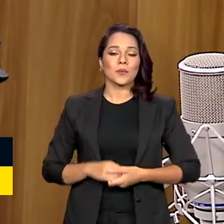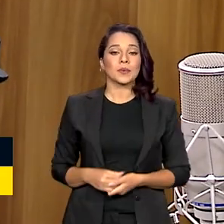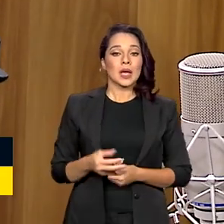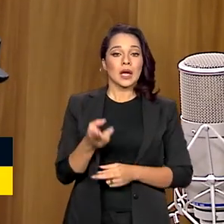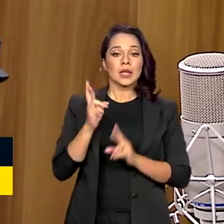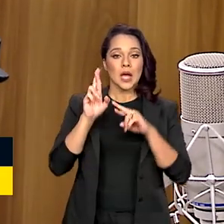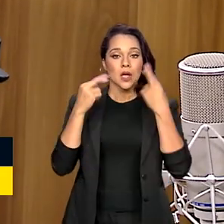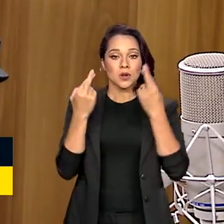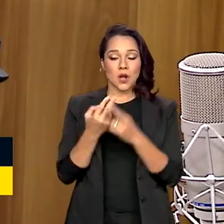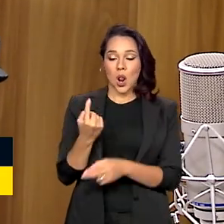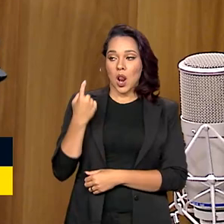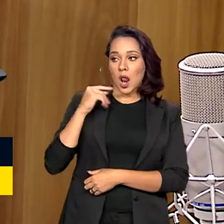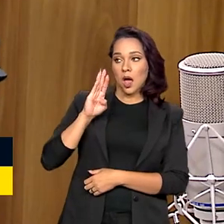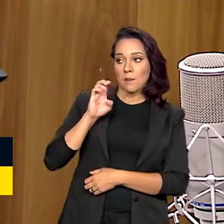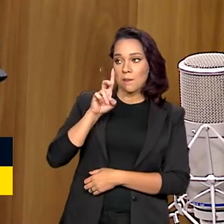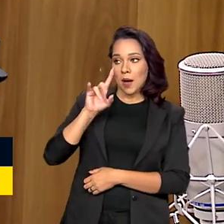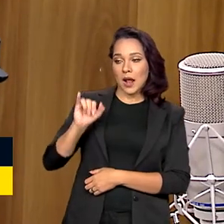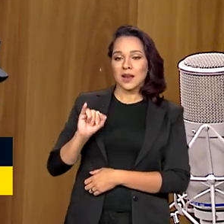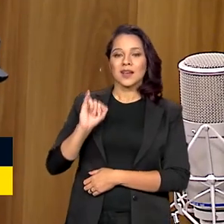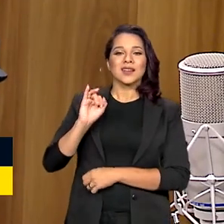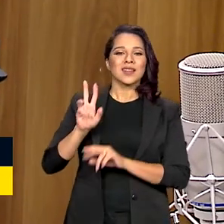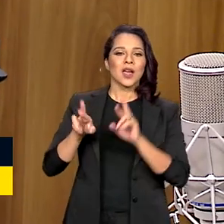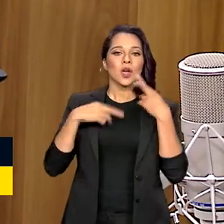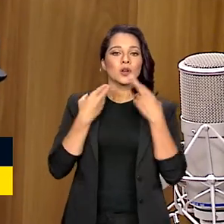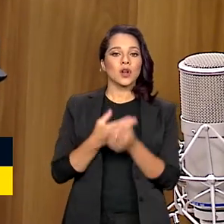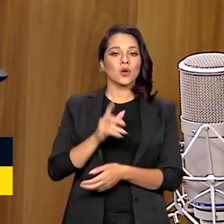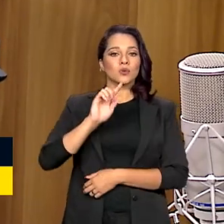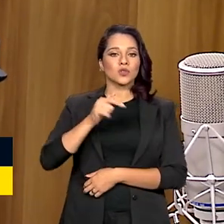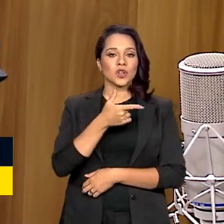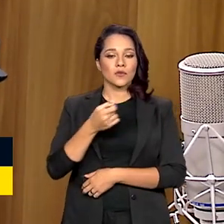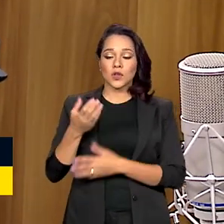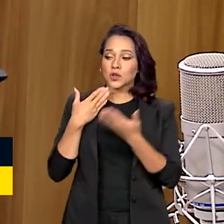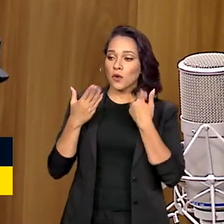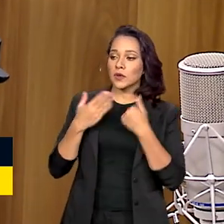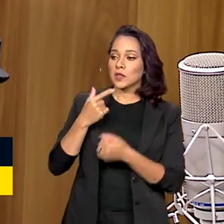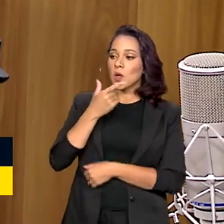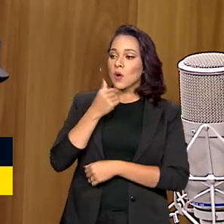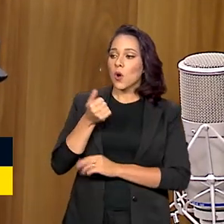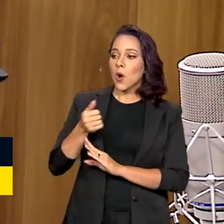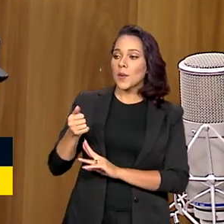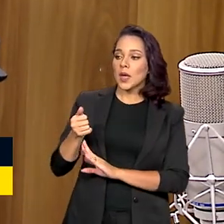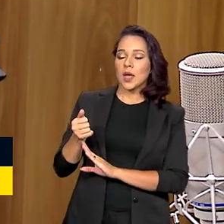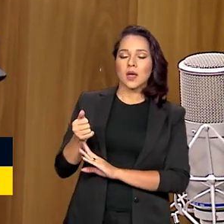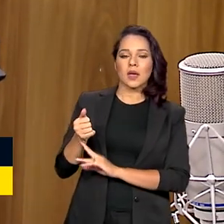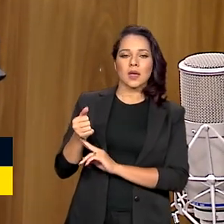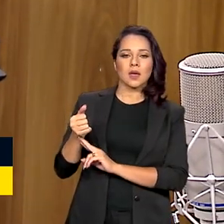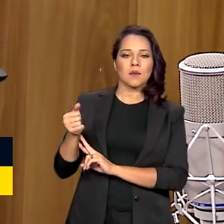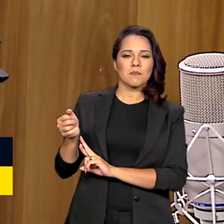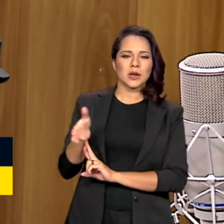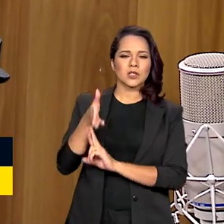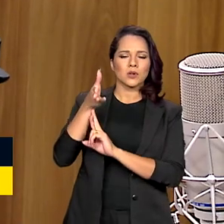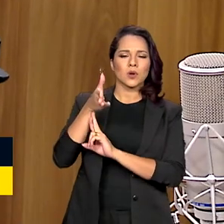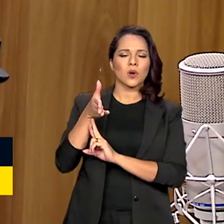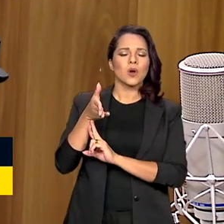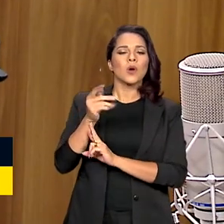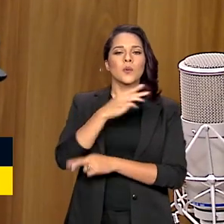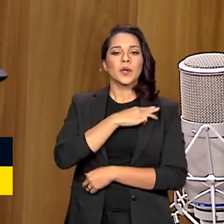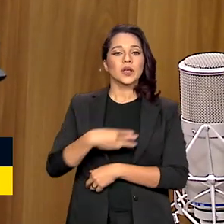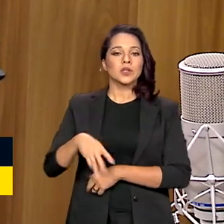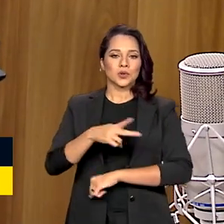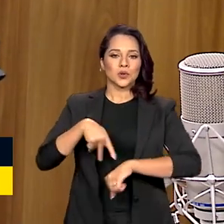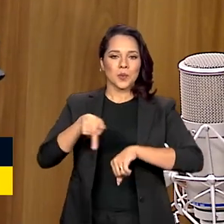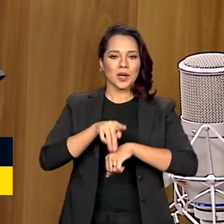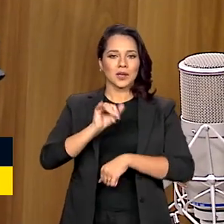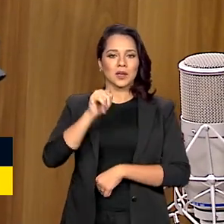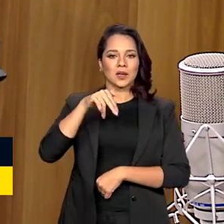em Bali, no G20 em Bali, eu conversando com o embaixador, com o ministro, quer dizer, o ministro da Indonésia,